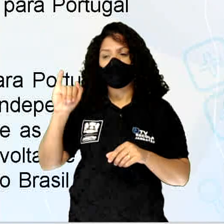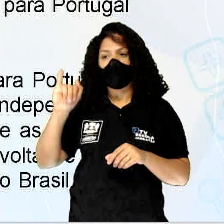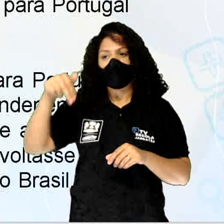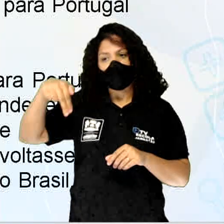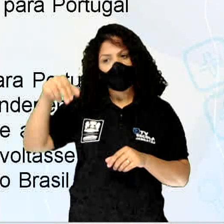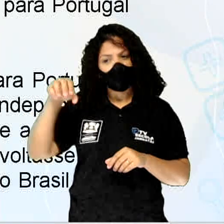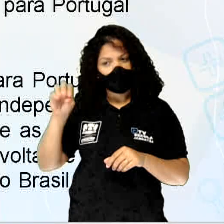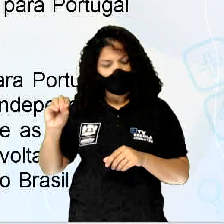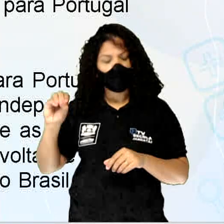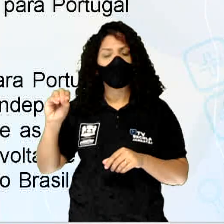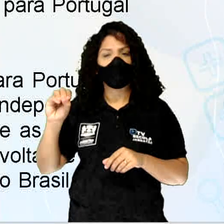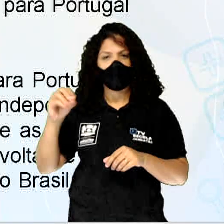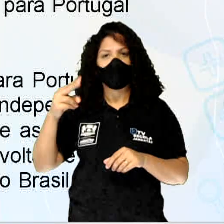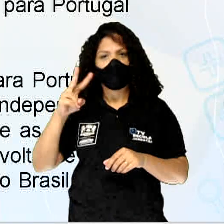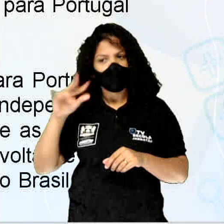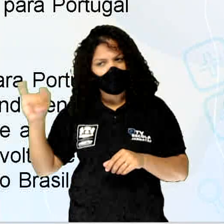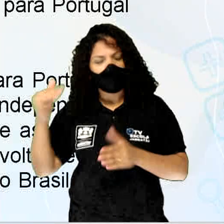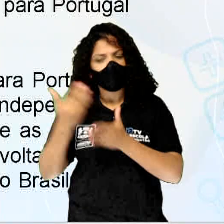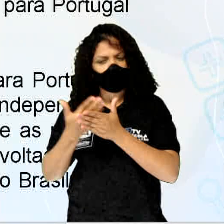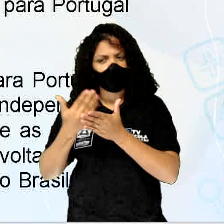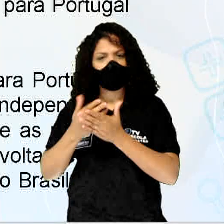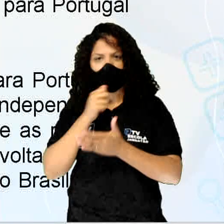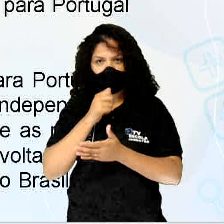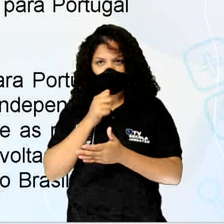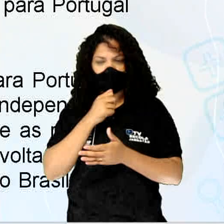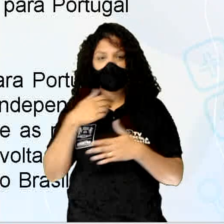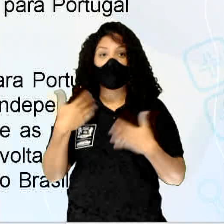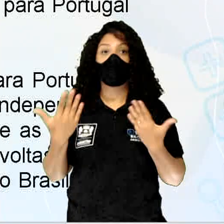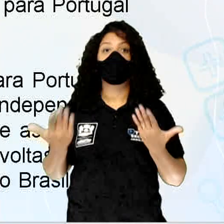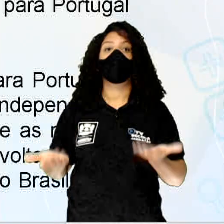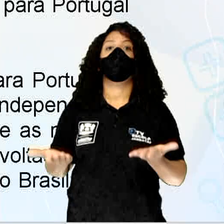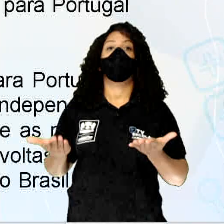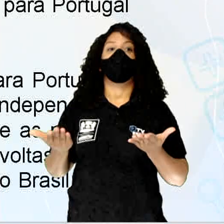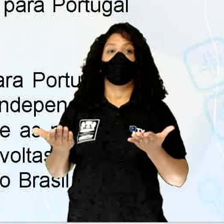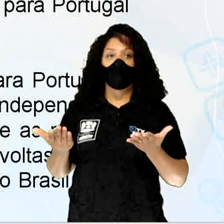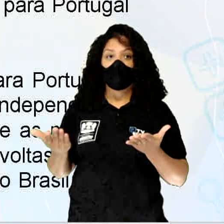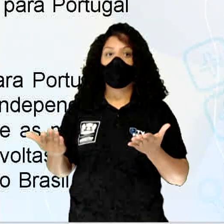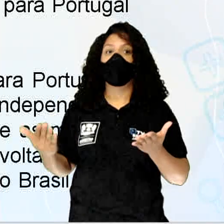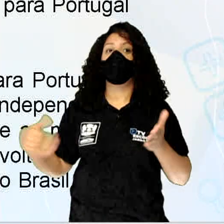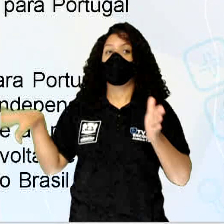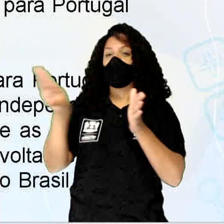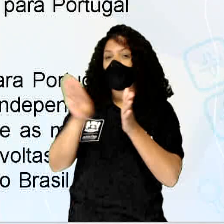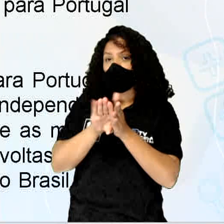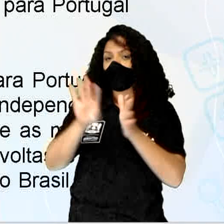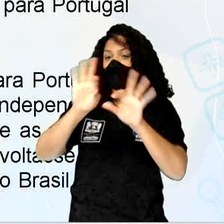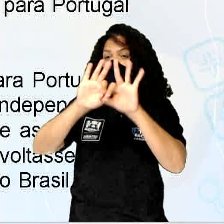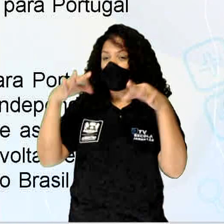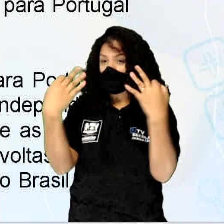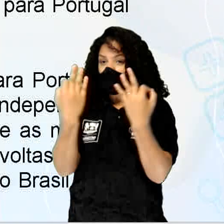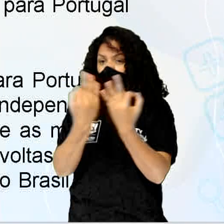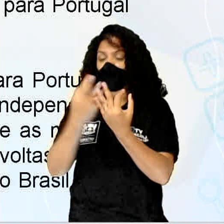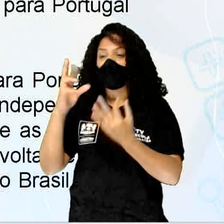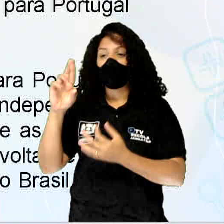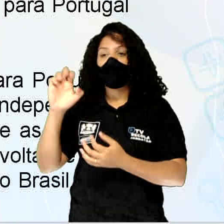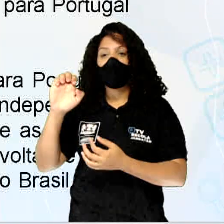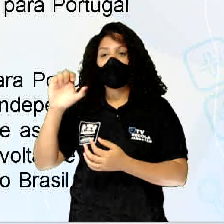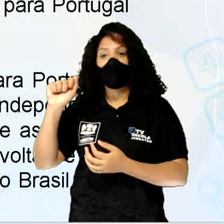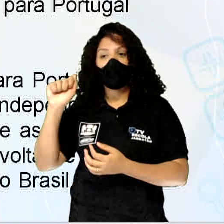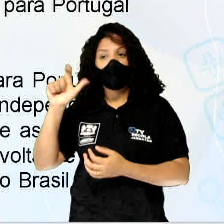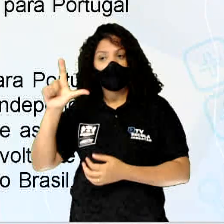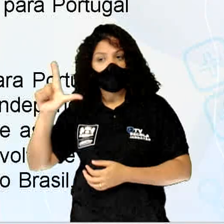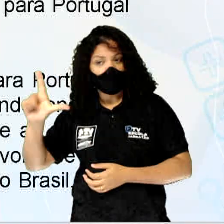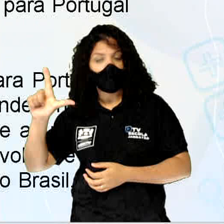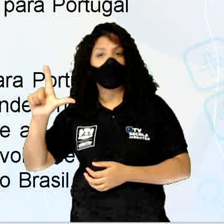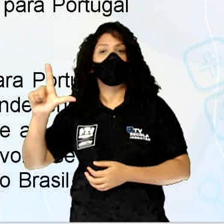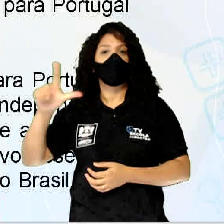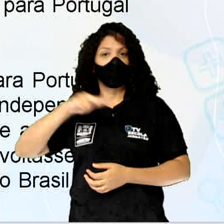desse processo, certo? Que se deu com a chegada da família real portuguesa. A gente vai ter uma aula falando sobre essa chegada, o